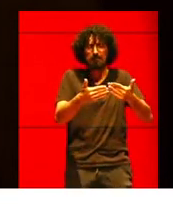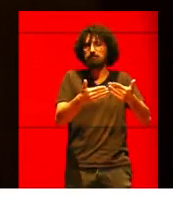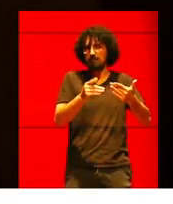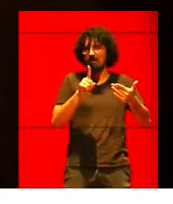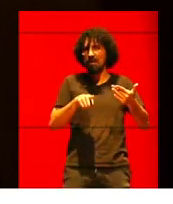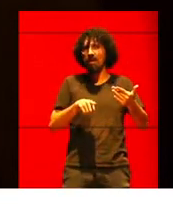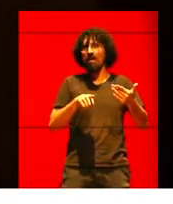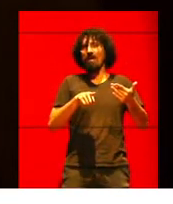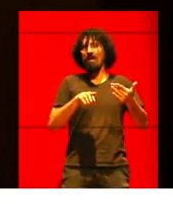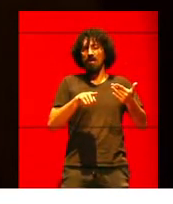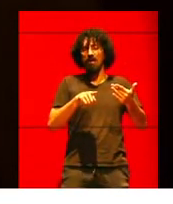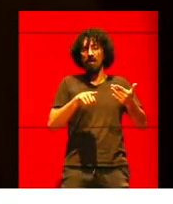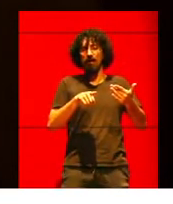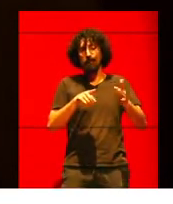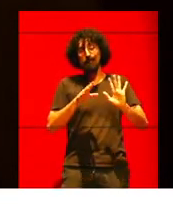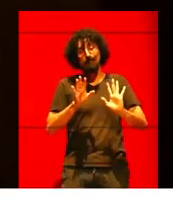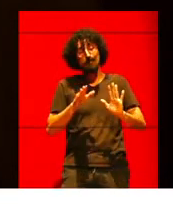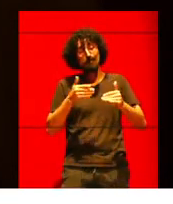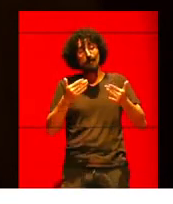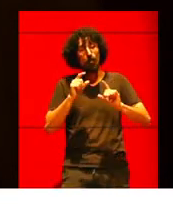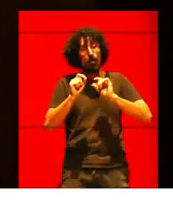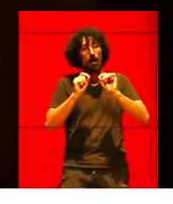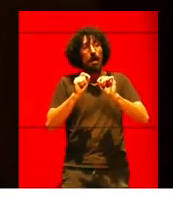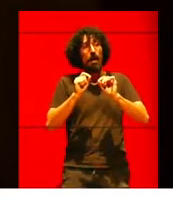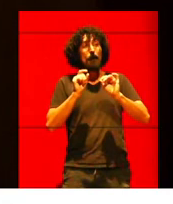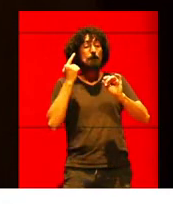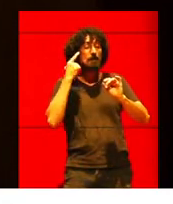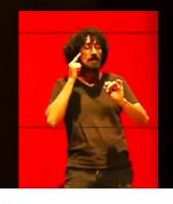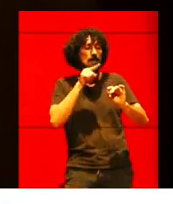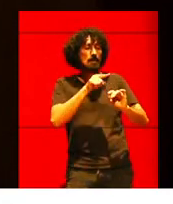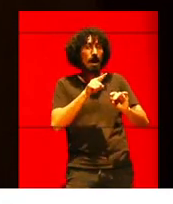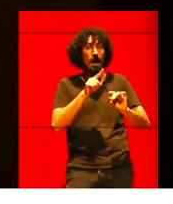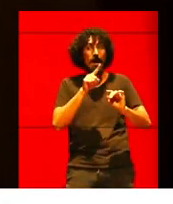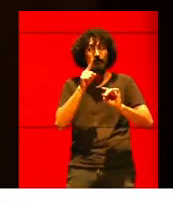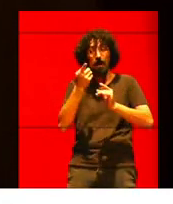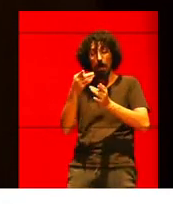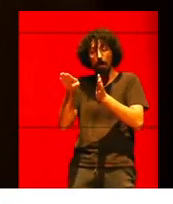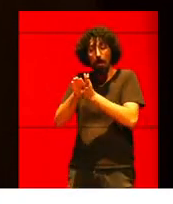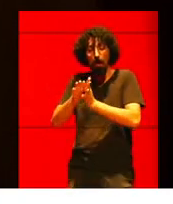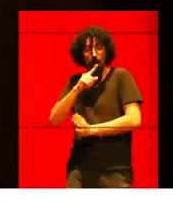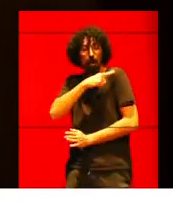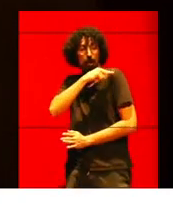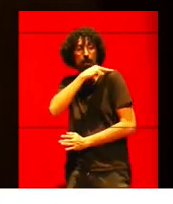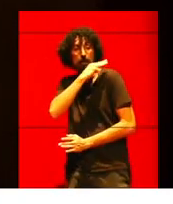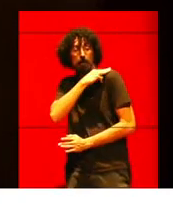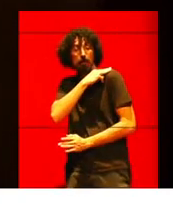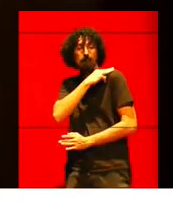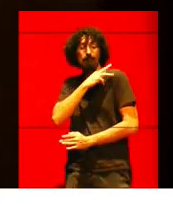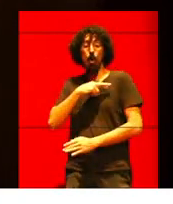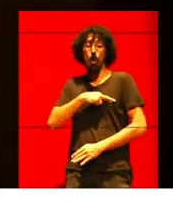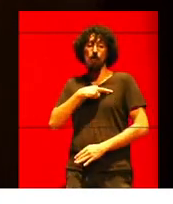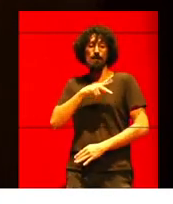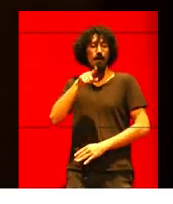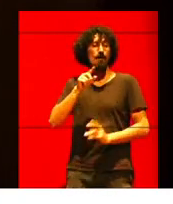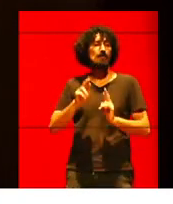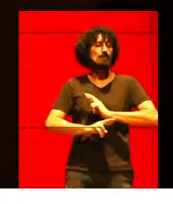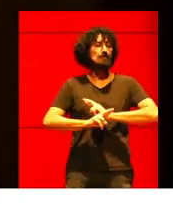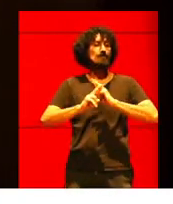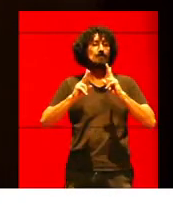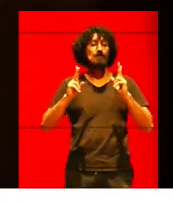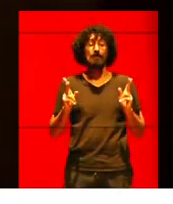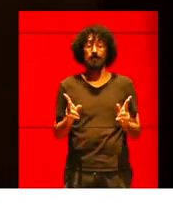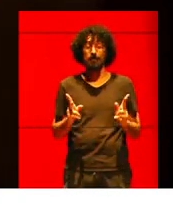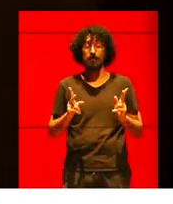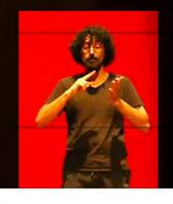uma donzela e tal. Aí chega no ensino médio e cai na realidade. Não tem príncipe encantado. Tem